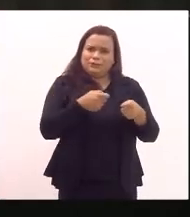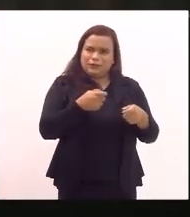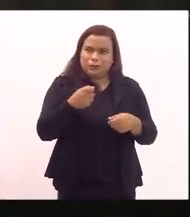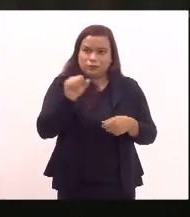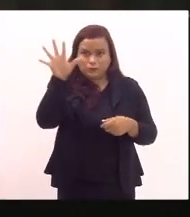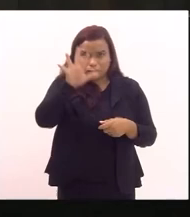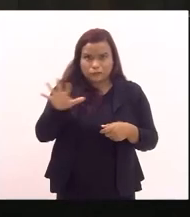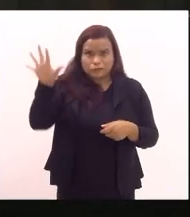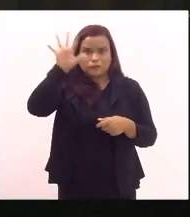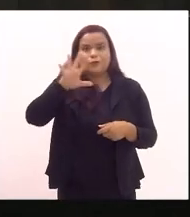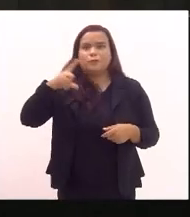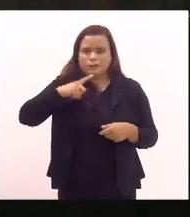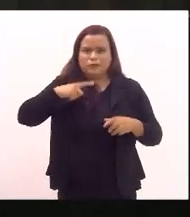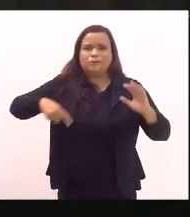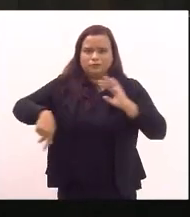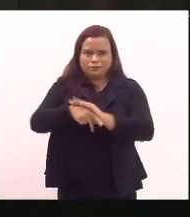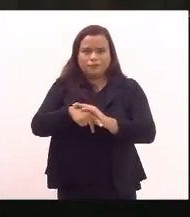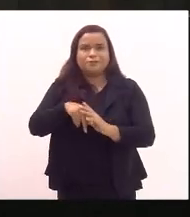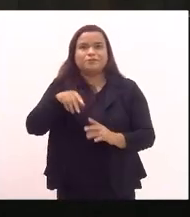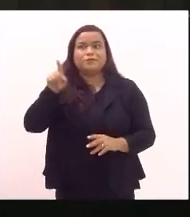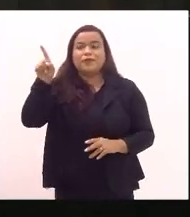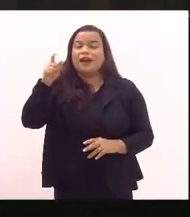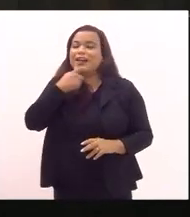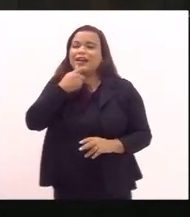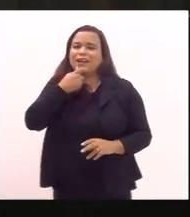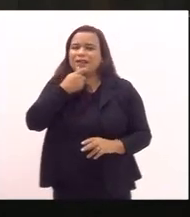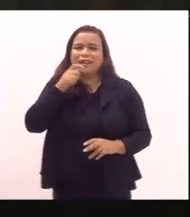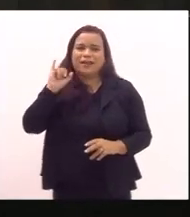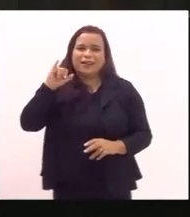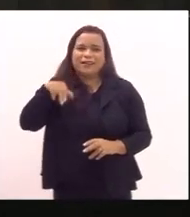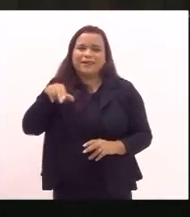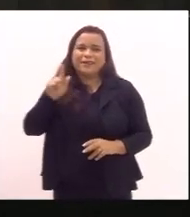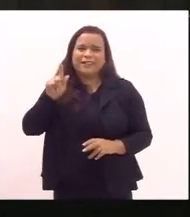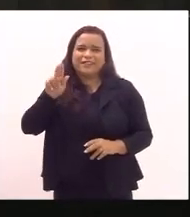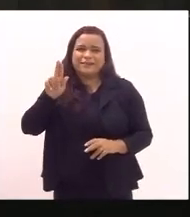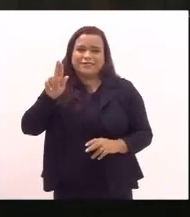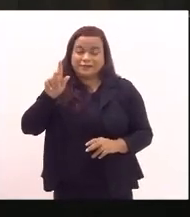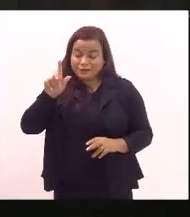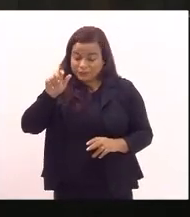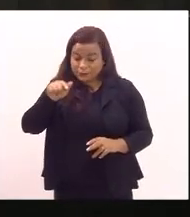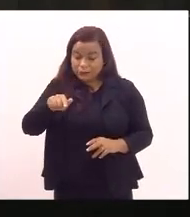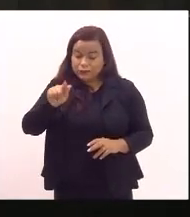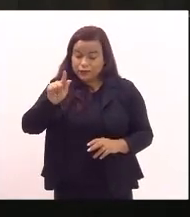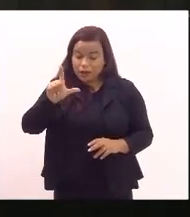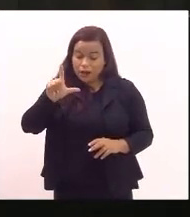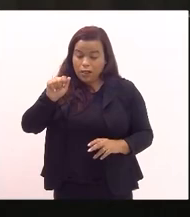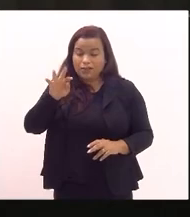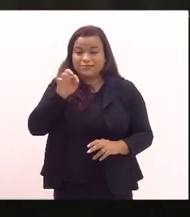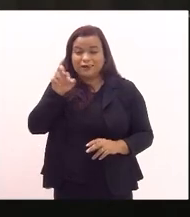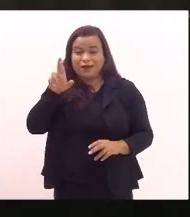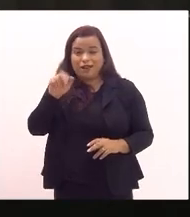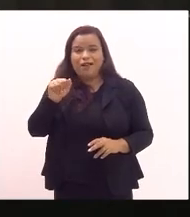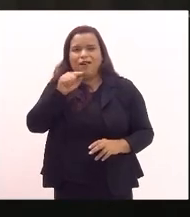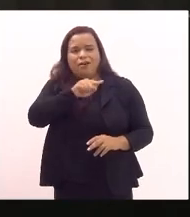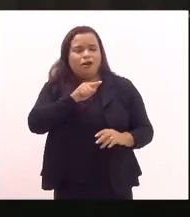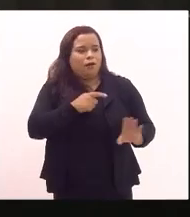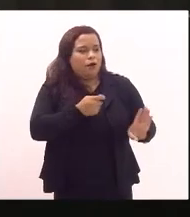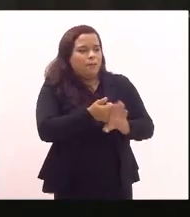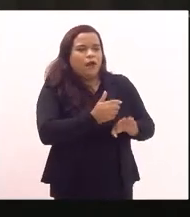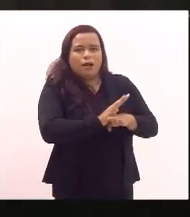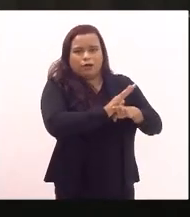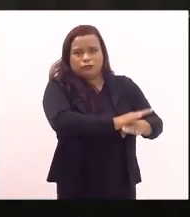europeia especificamente da Inglaterra ela não tinha nenhum viés do benefício para a população negra